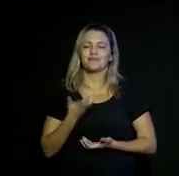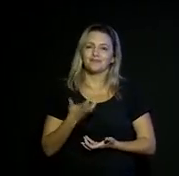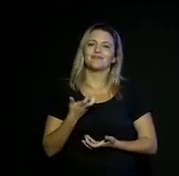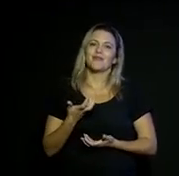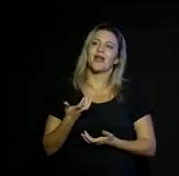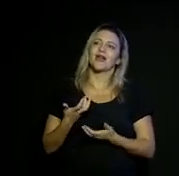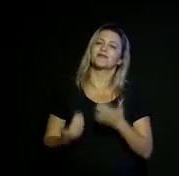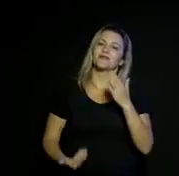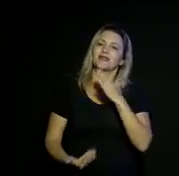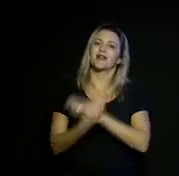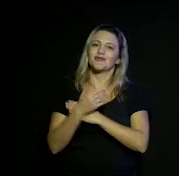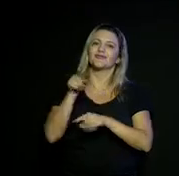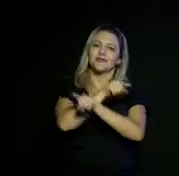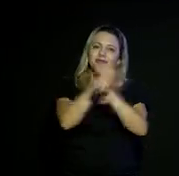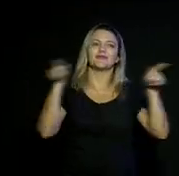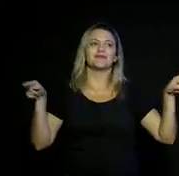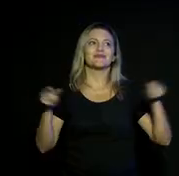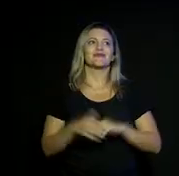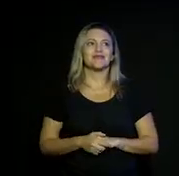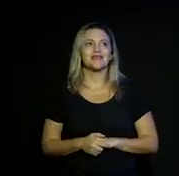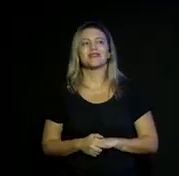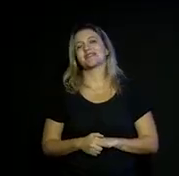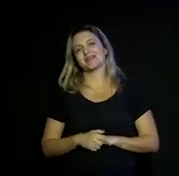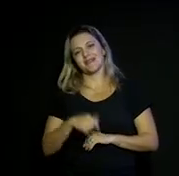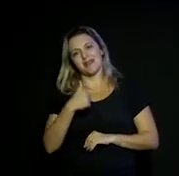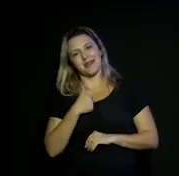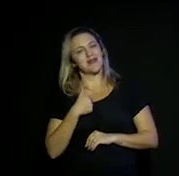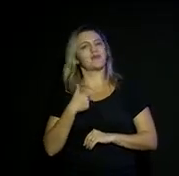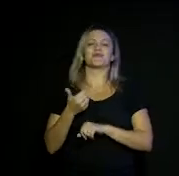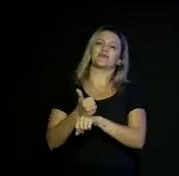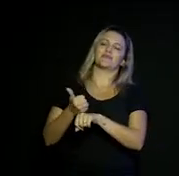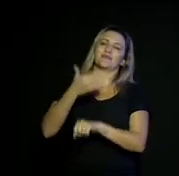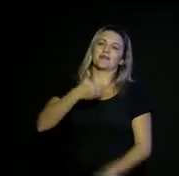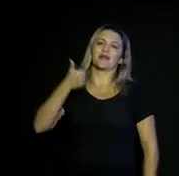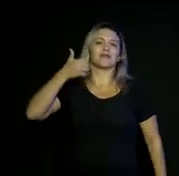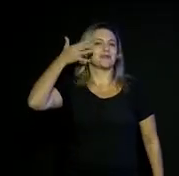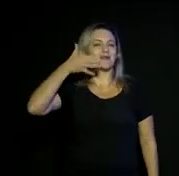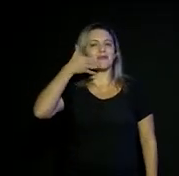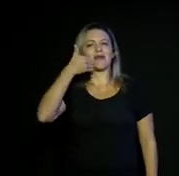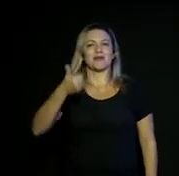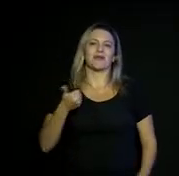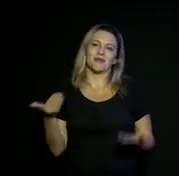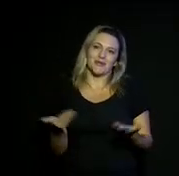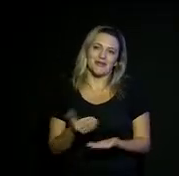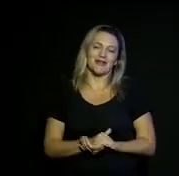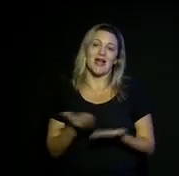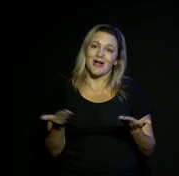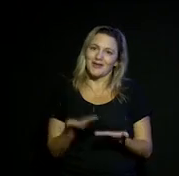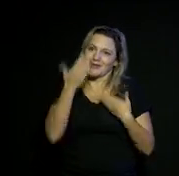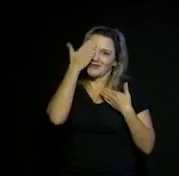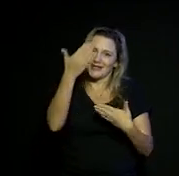Eu conto com vocês para que talvez o meu status de boa oradora melhore um pouquinho hoje. Muito obrigada. Deixo com